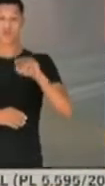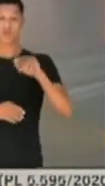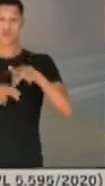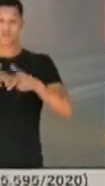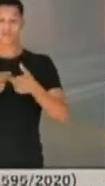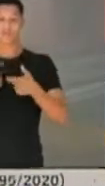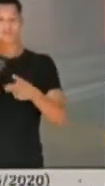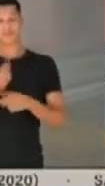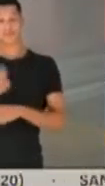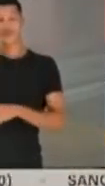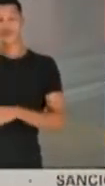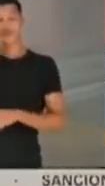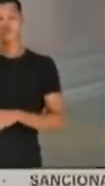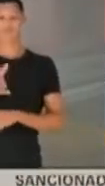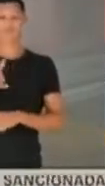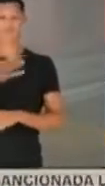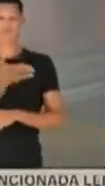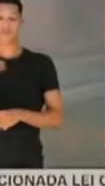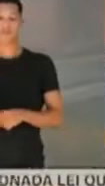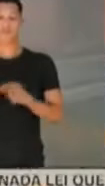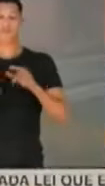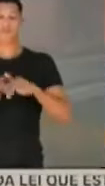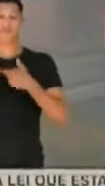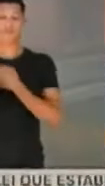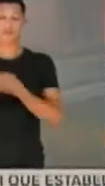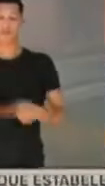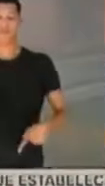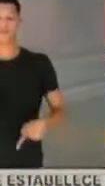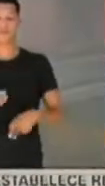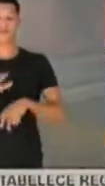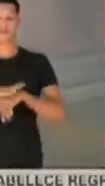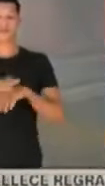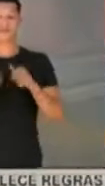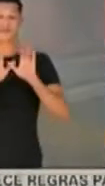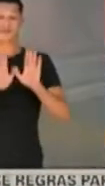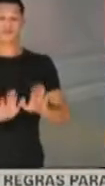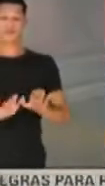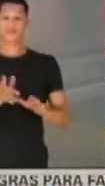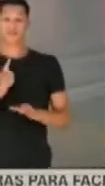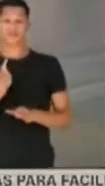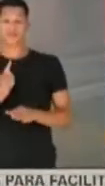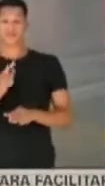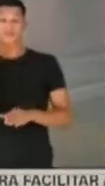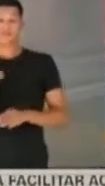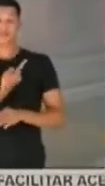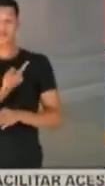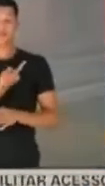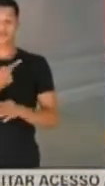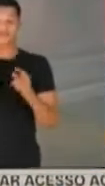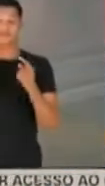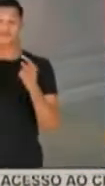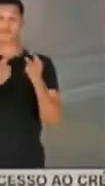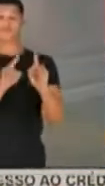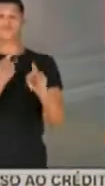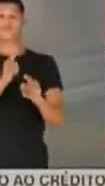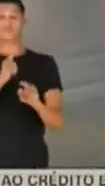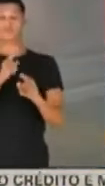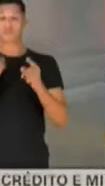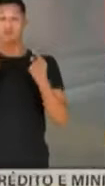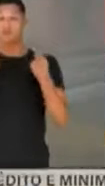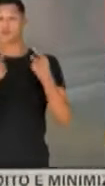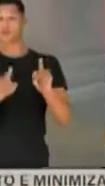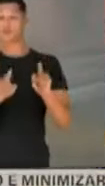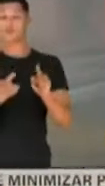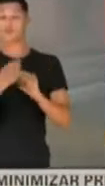de ordem a Vossa Excelência, presidente, e fica aqui os nossos protestos contra